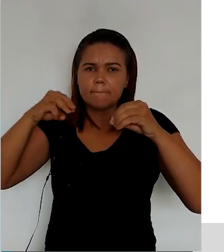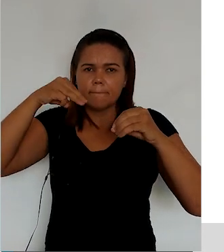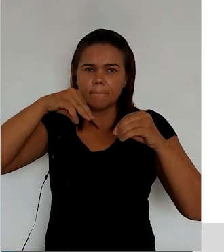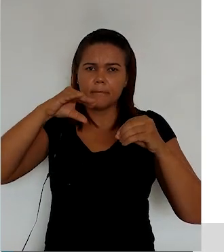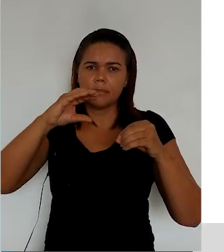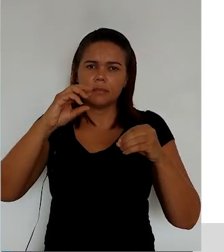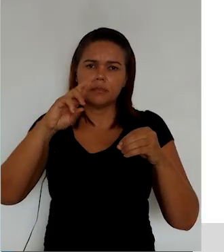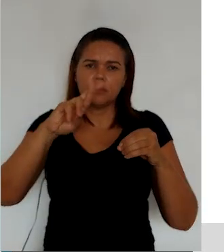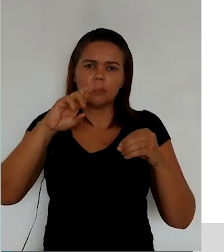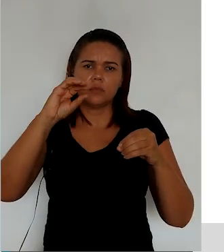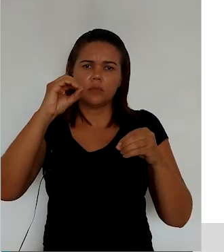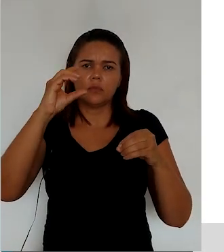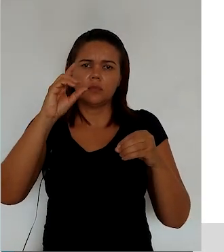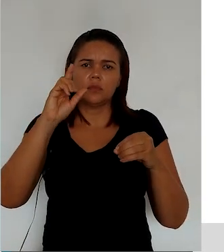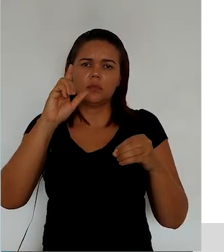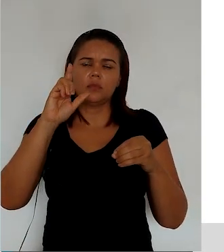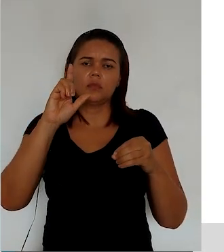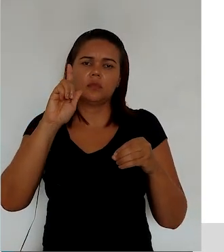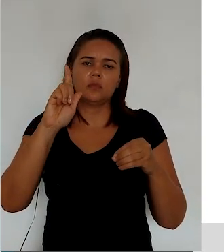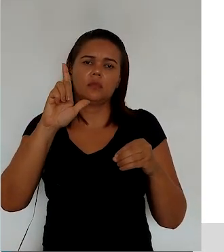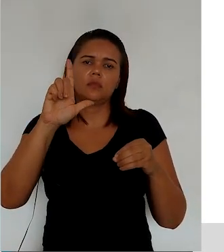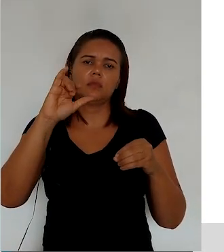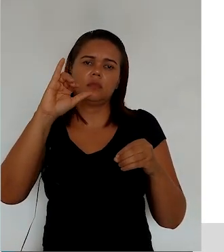distribuídos em todo o tecido.